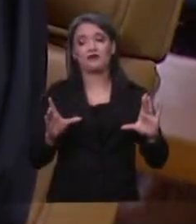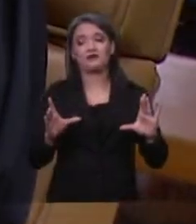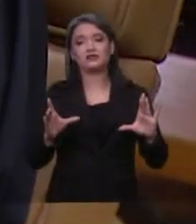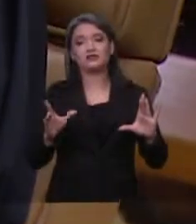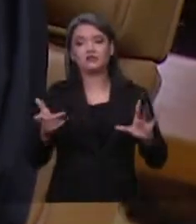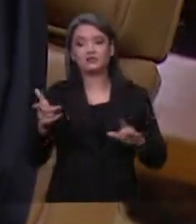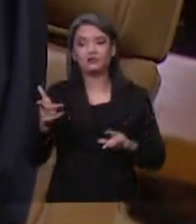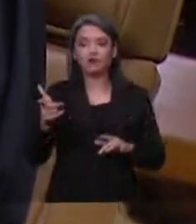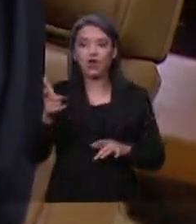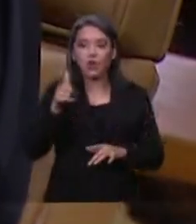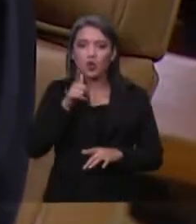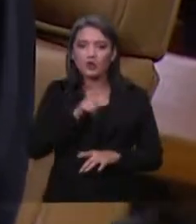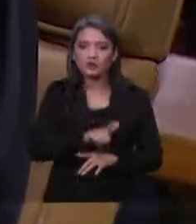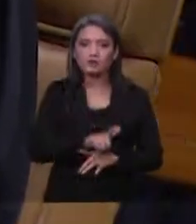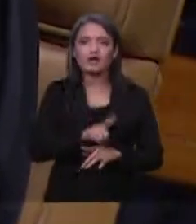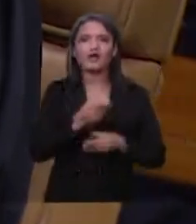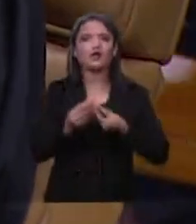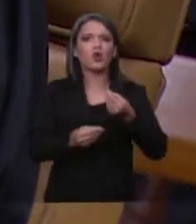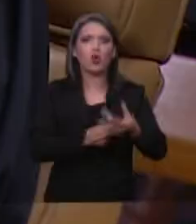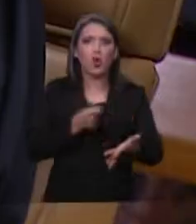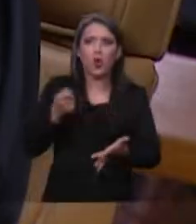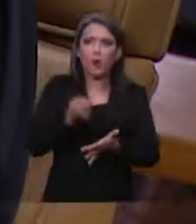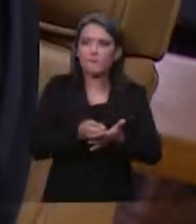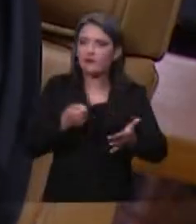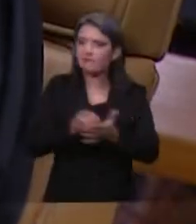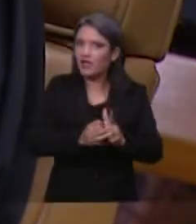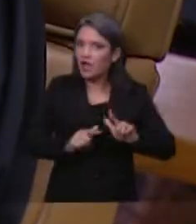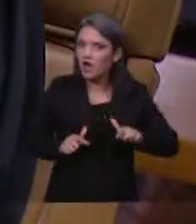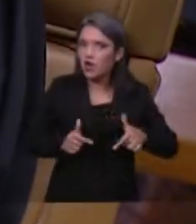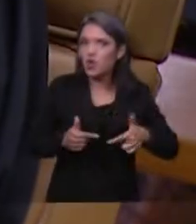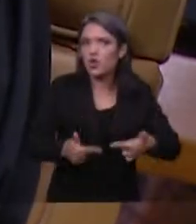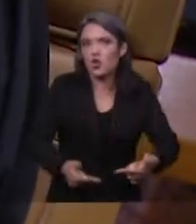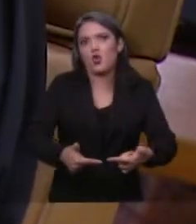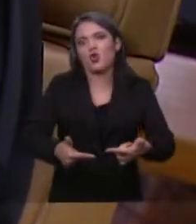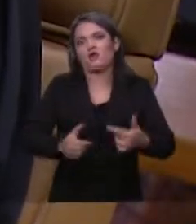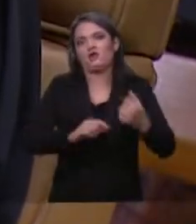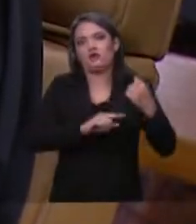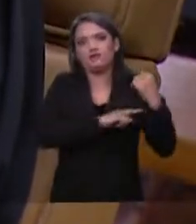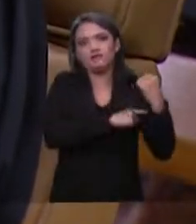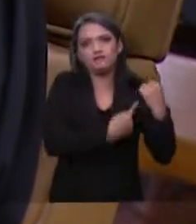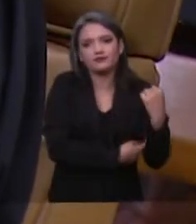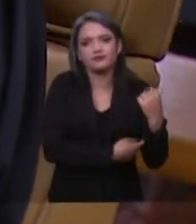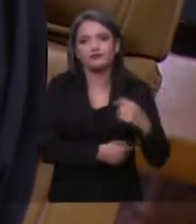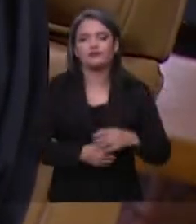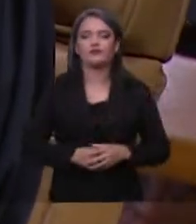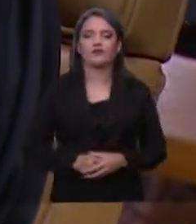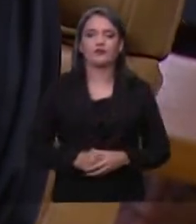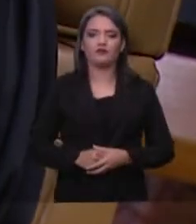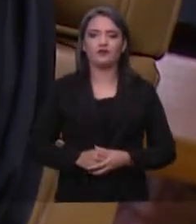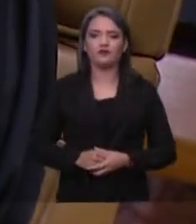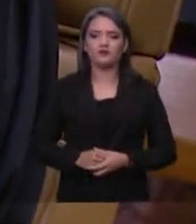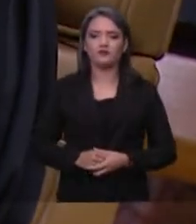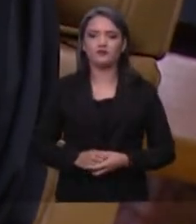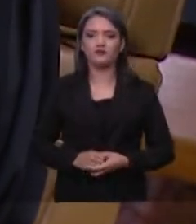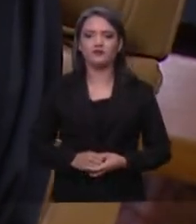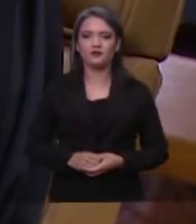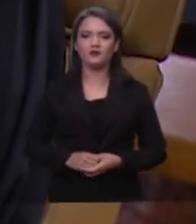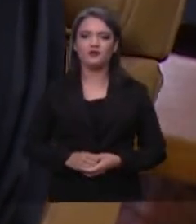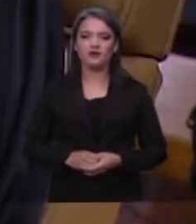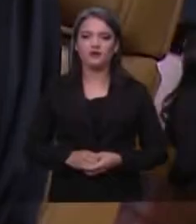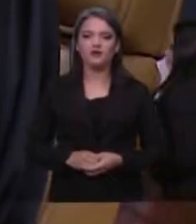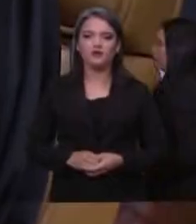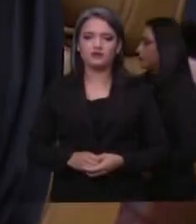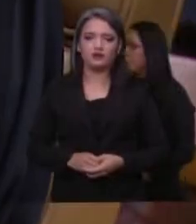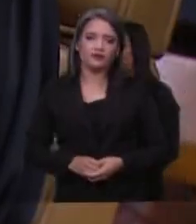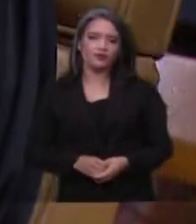obtida entre lutas e barricadas. Ao mesmo tempo, eu adverti à população que